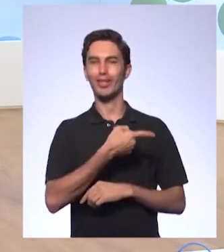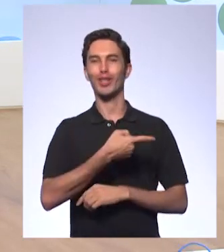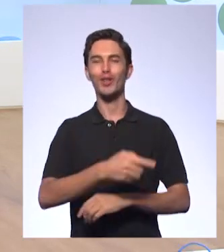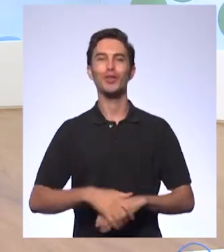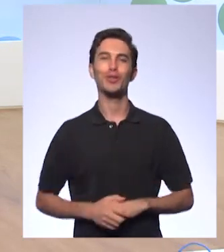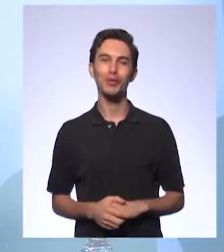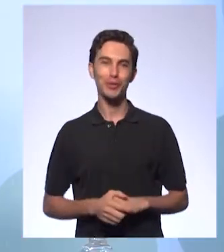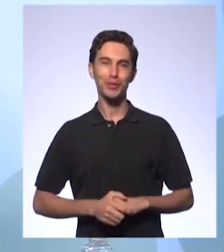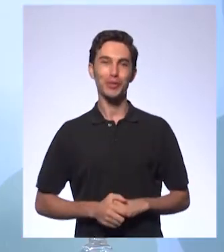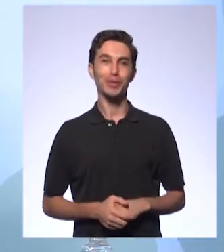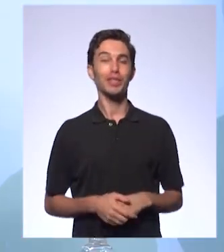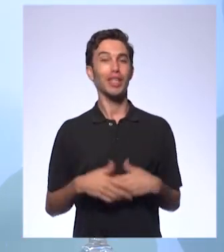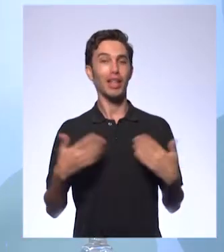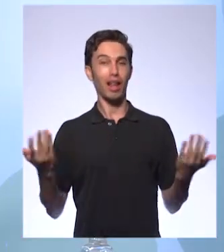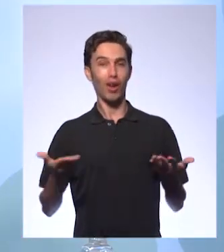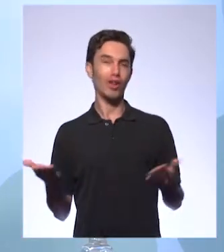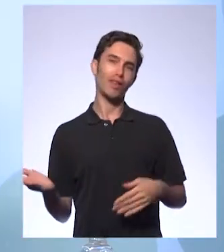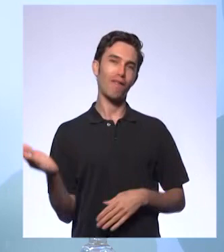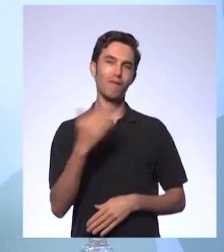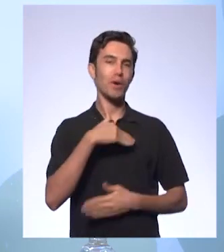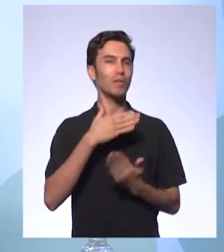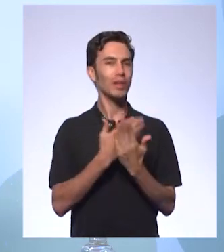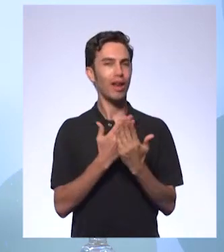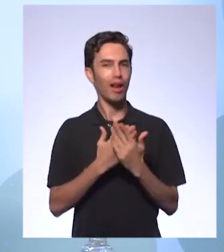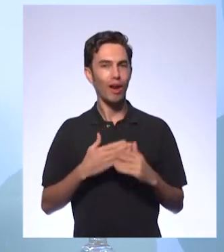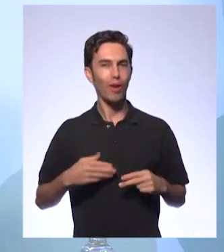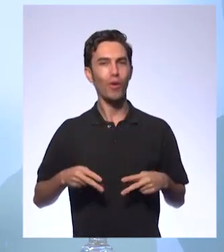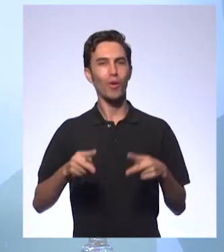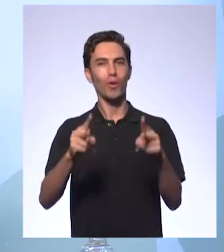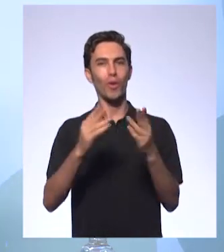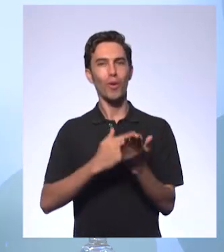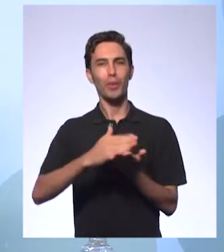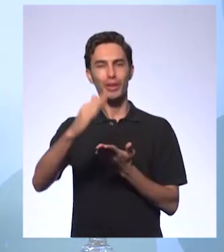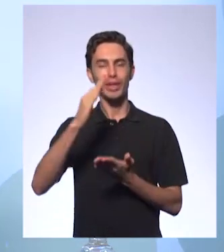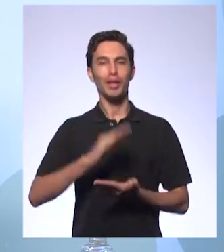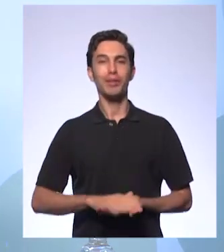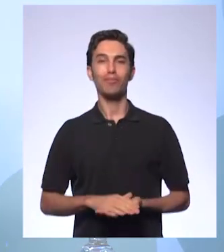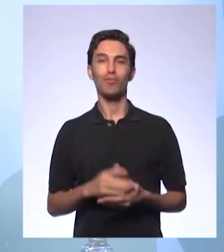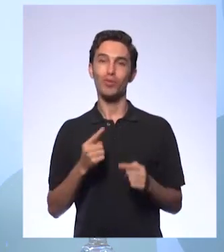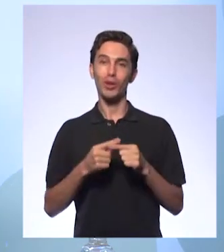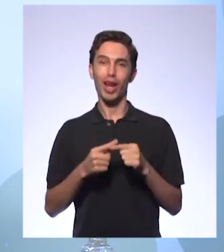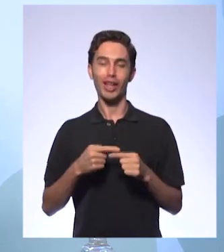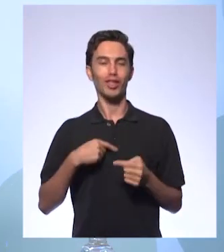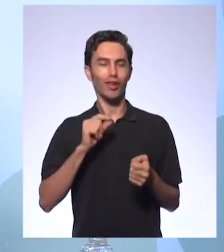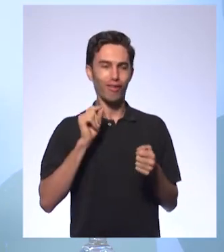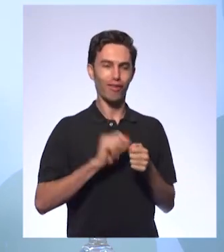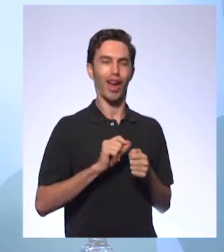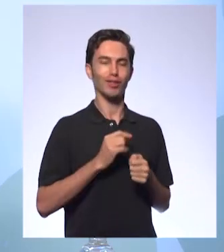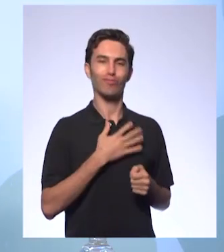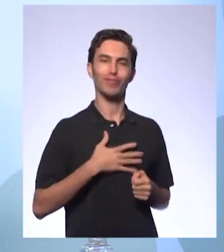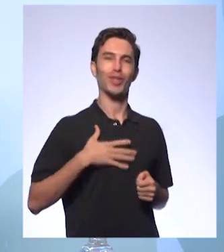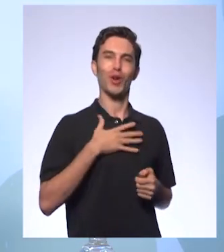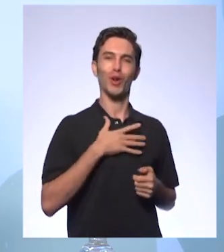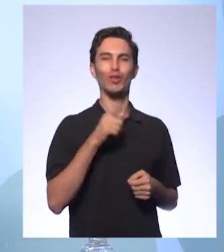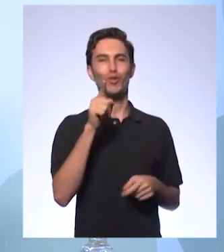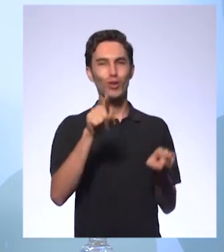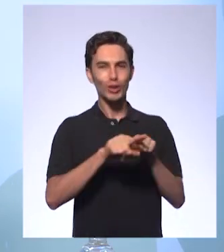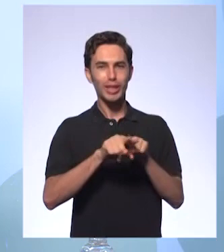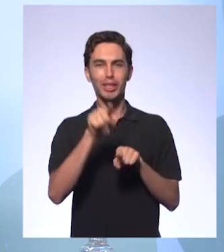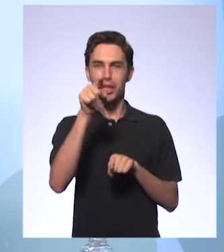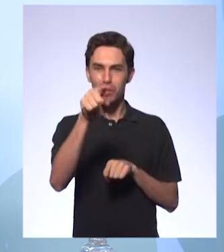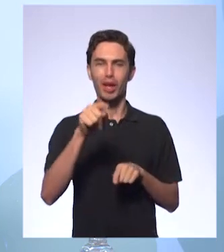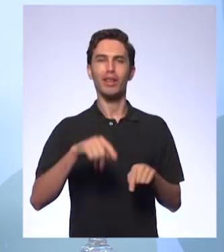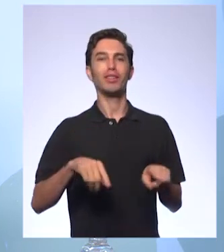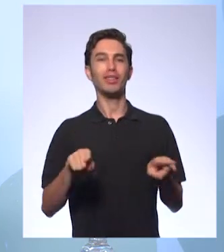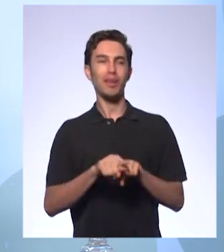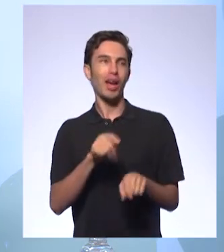gente. Então, vamos aí iniciar a aula, porque a gente faz o que gosta. Eu sei que eu aqui, vocês daí, aluno me